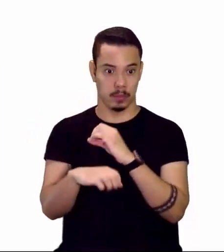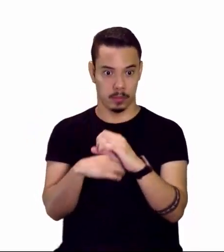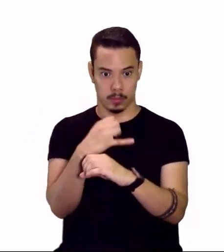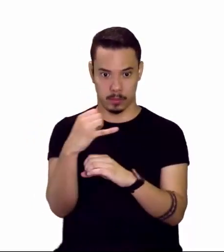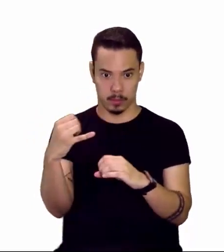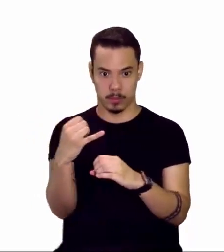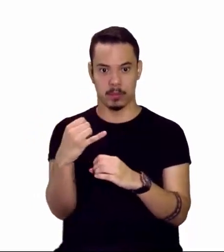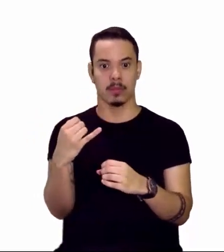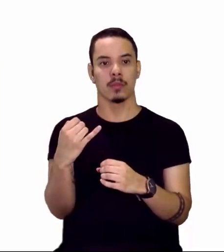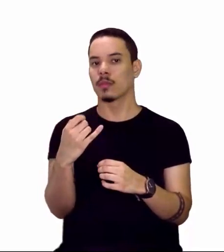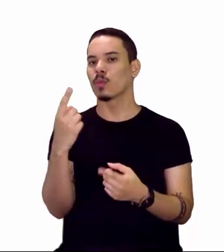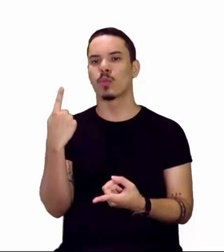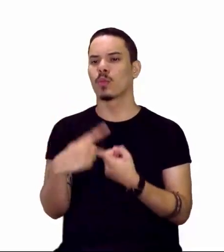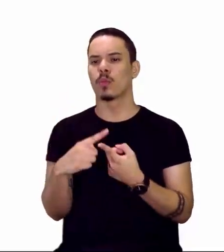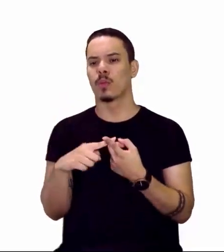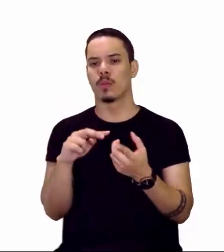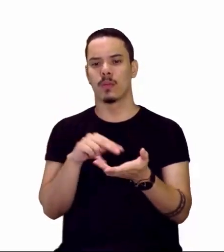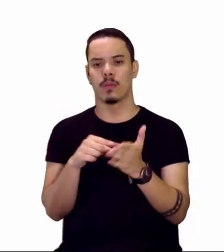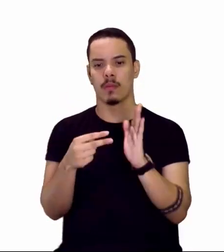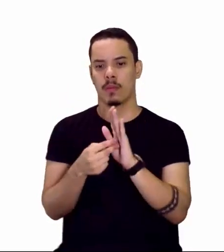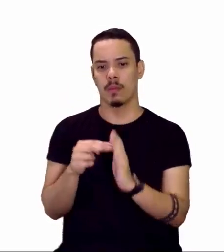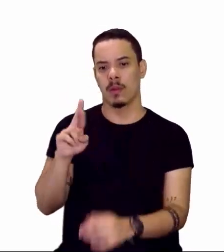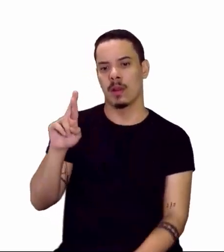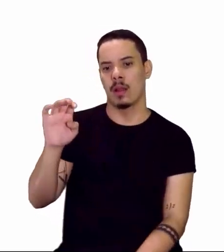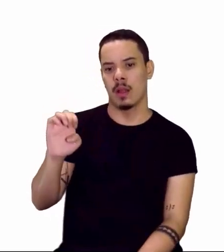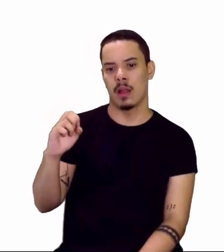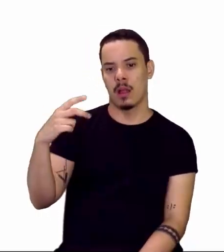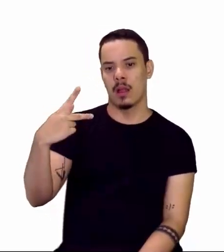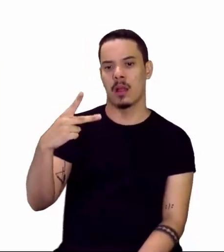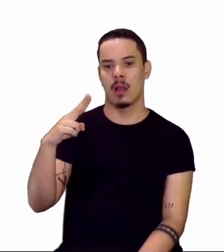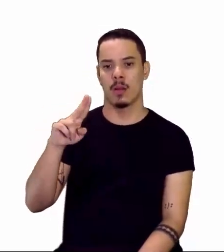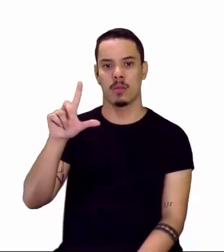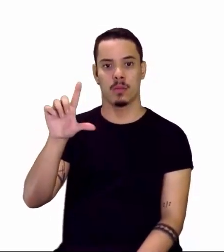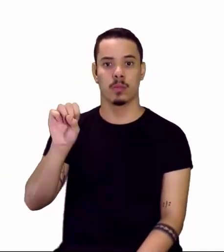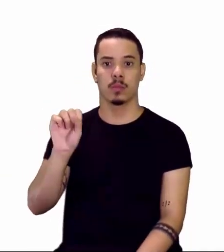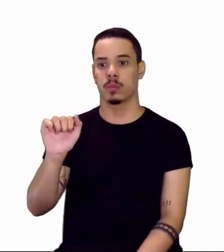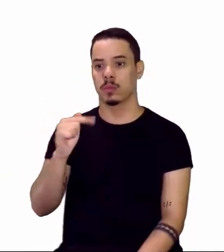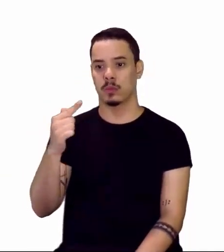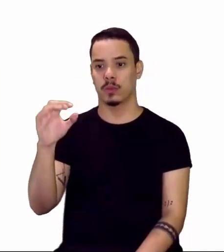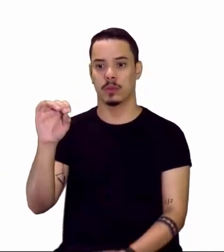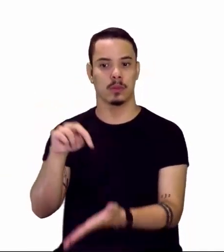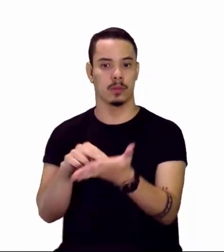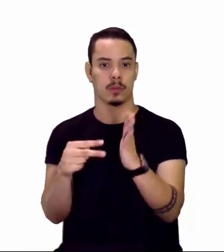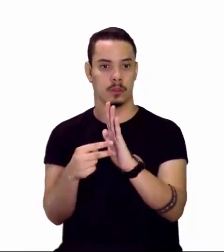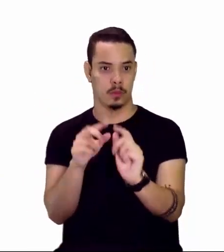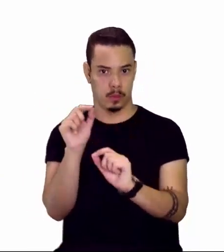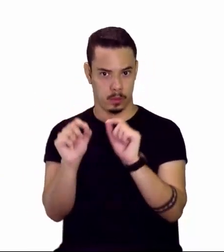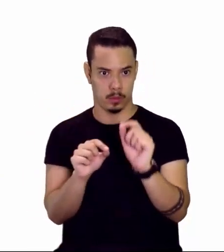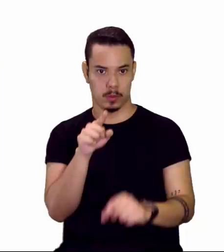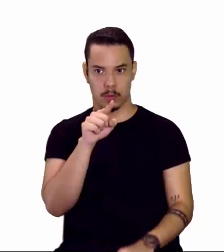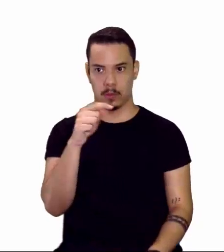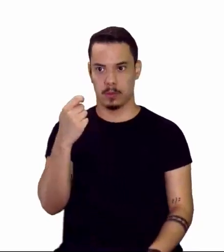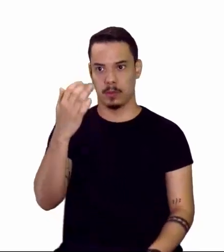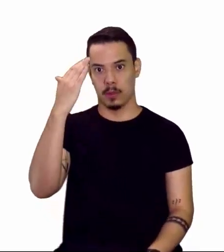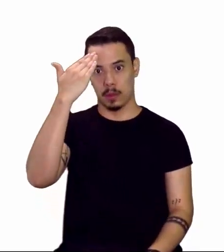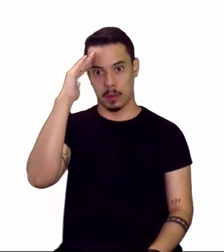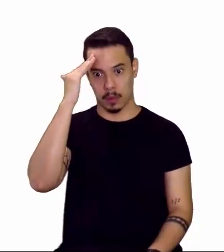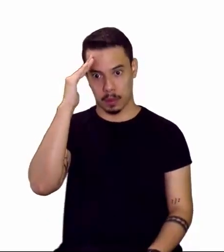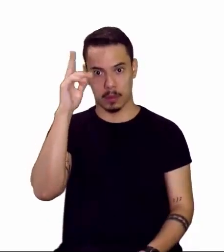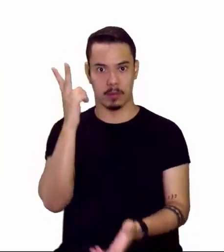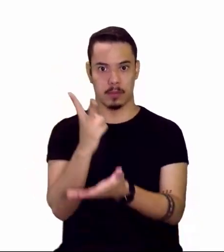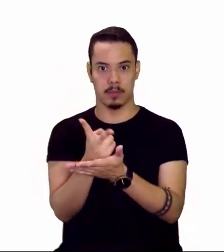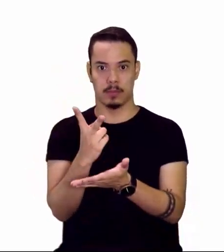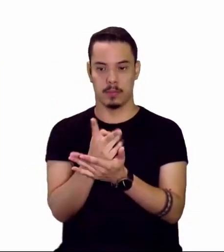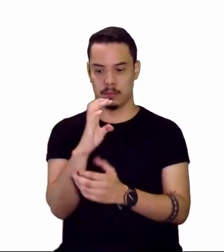que entendemos por repulsão, meus caros elétrons? Você tem que entender que a carga do elétron é